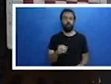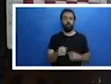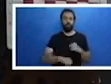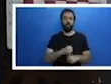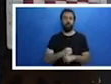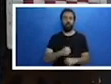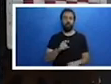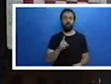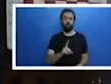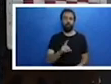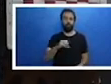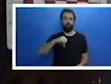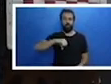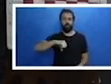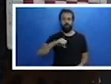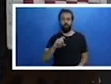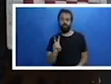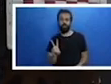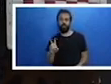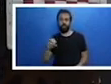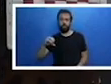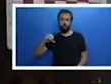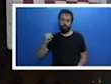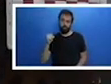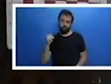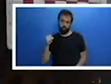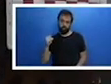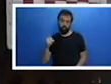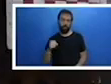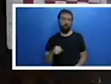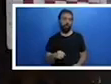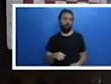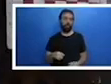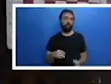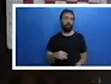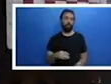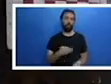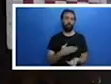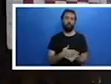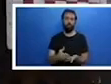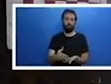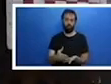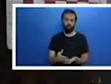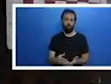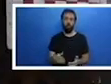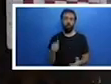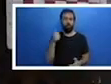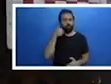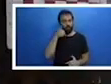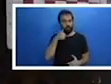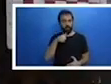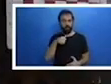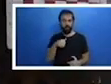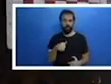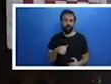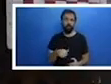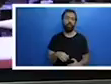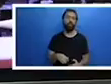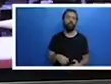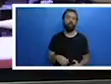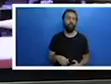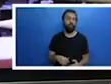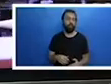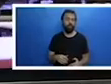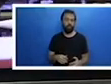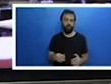mulheres foram liberadas a participar dos Jogos Olímpicos, só nos Jogos Olímpicos de 1928, lá em Amsterdã. Então, aqui nós temos uma imagem aqui de um atleta fazendo uma parada de